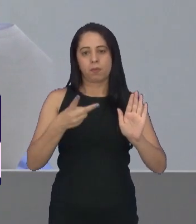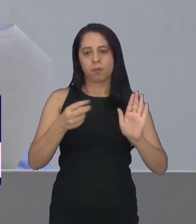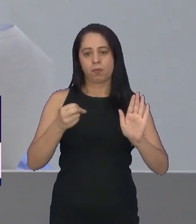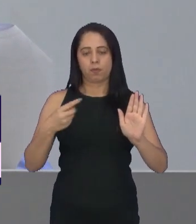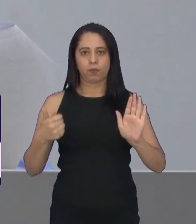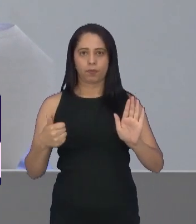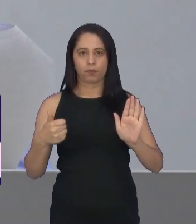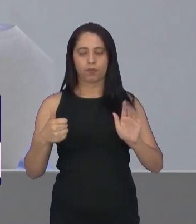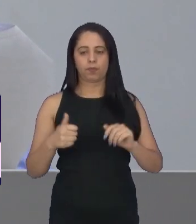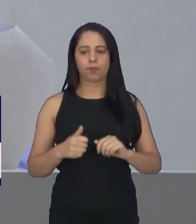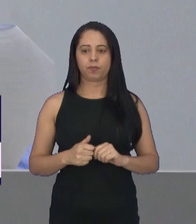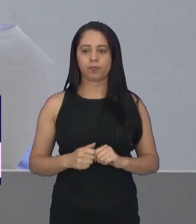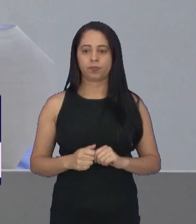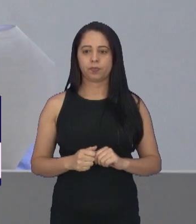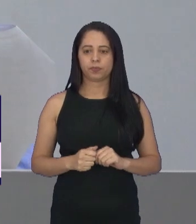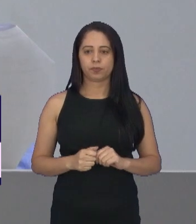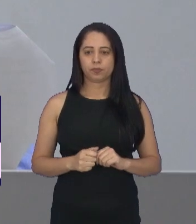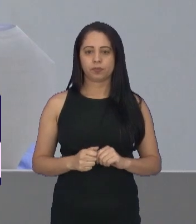1101/2021,